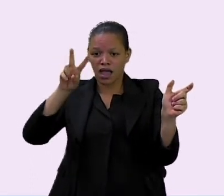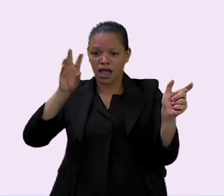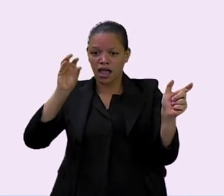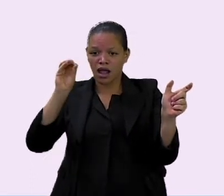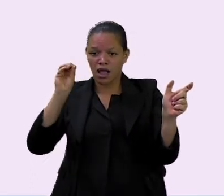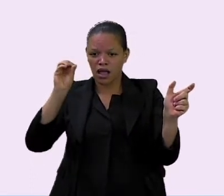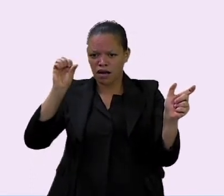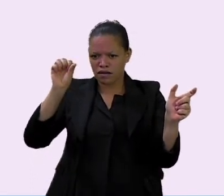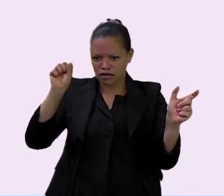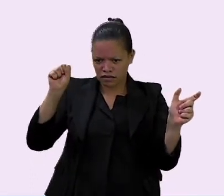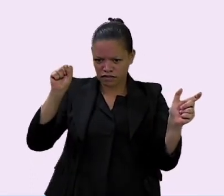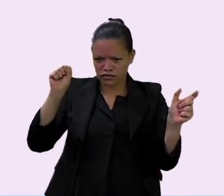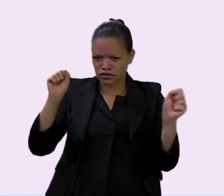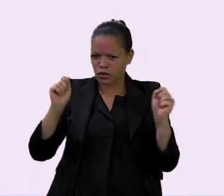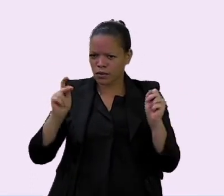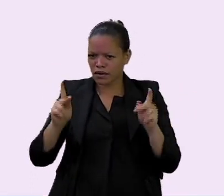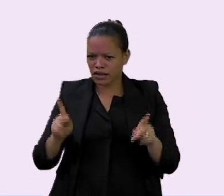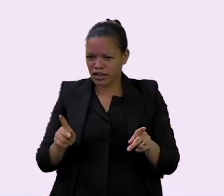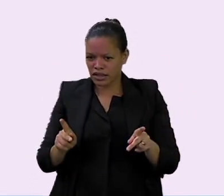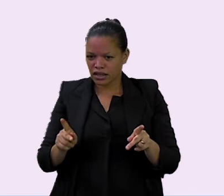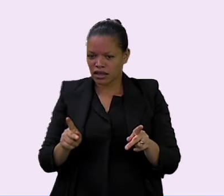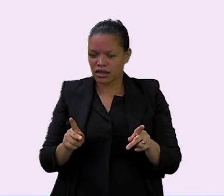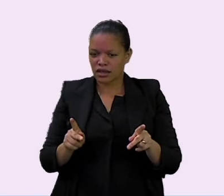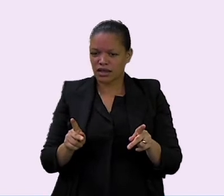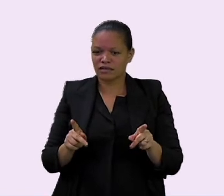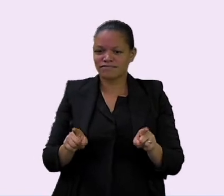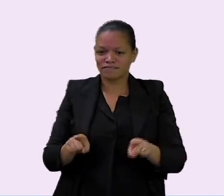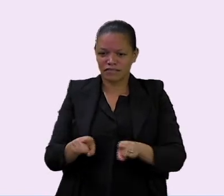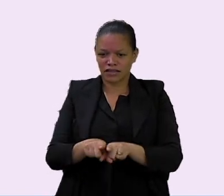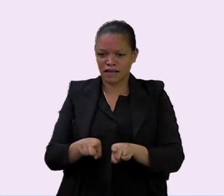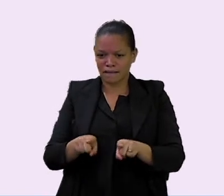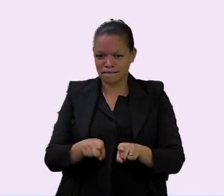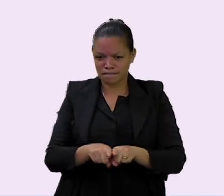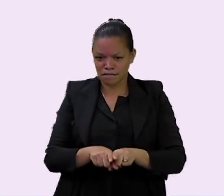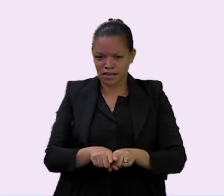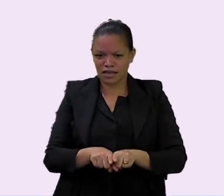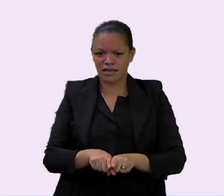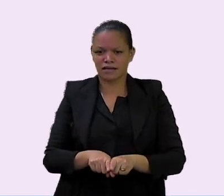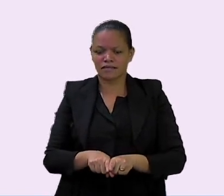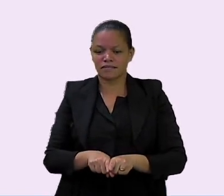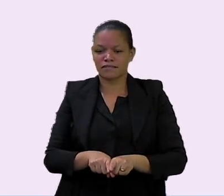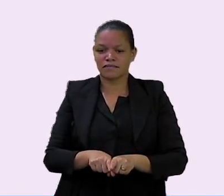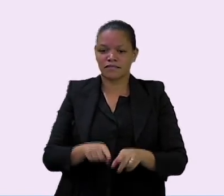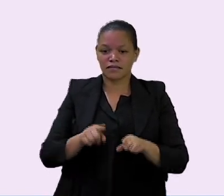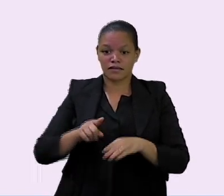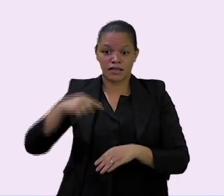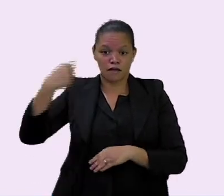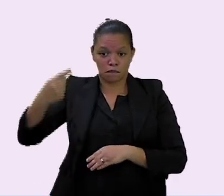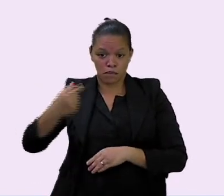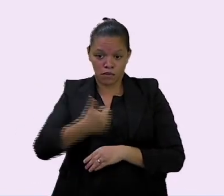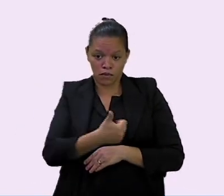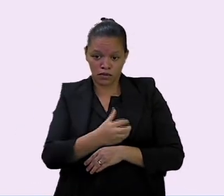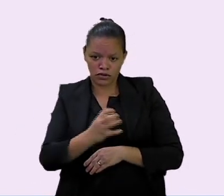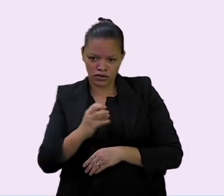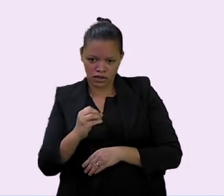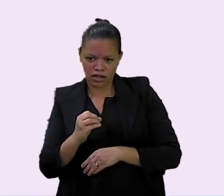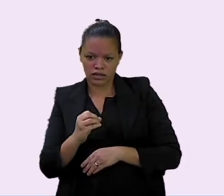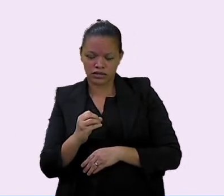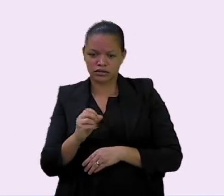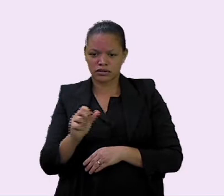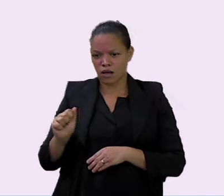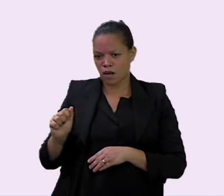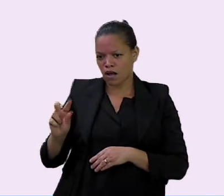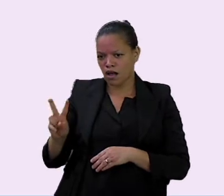acrescentar, após o nome daquele algarismo, a palavra avos. Então, Então, 12 avos.